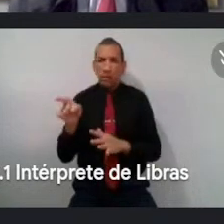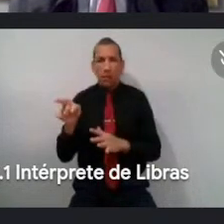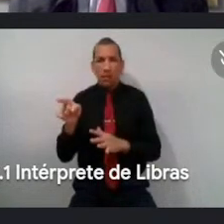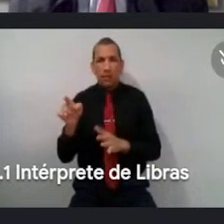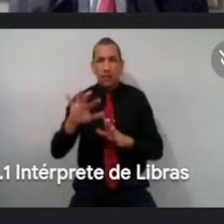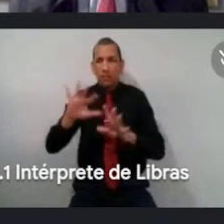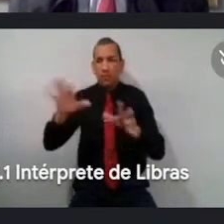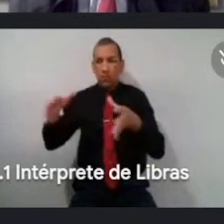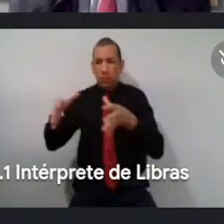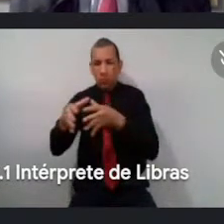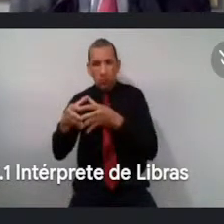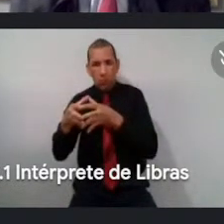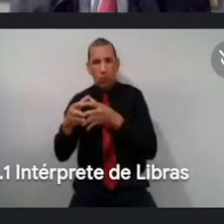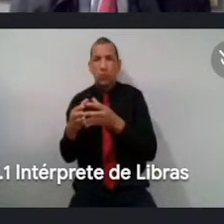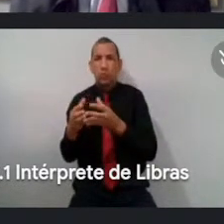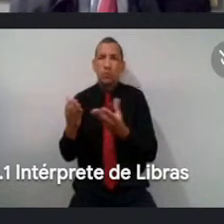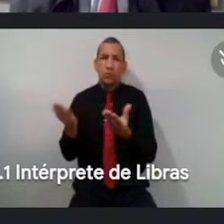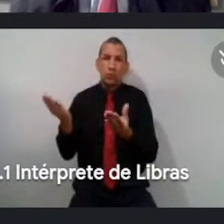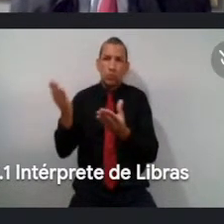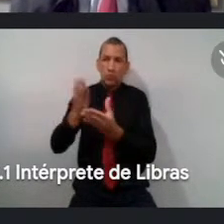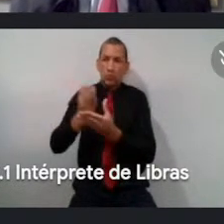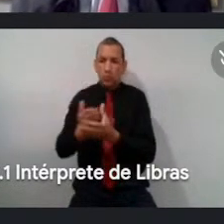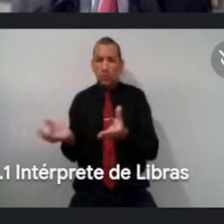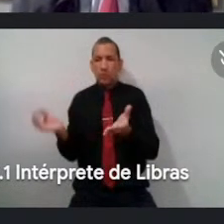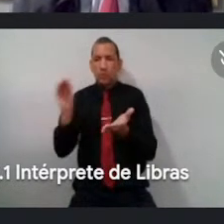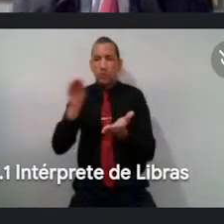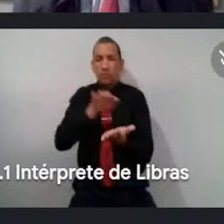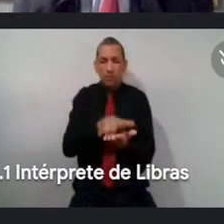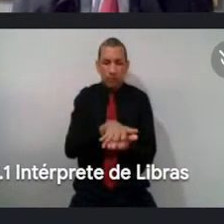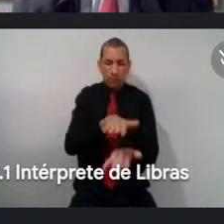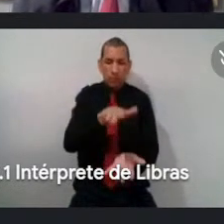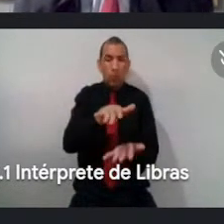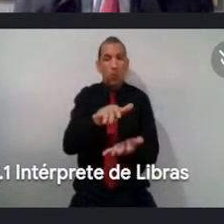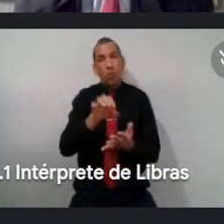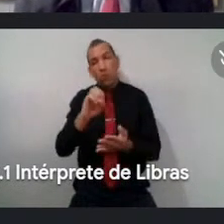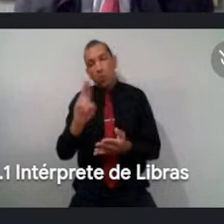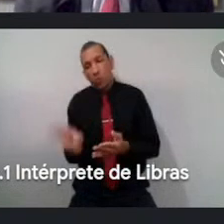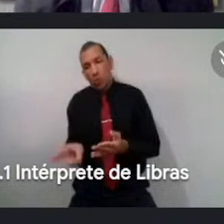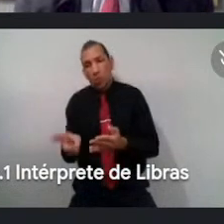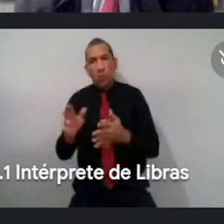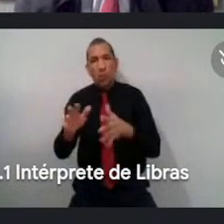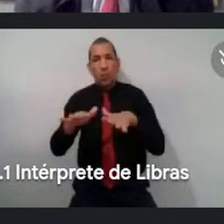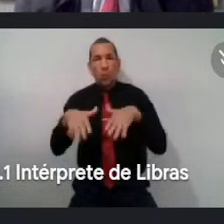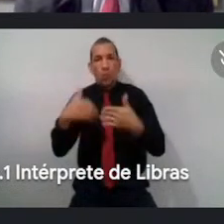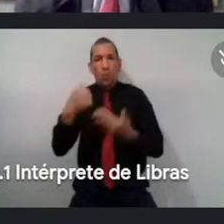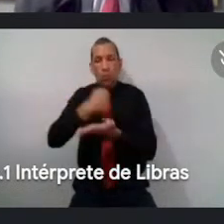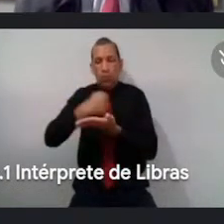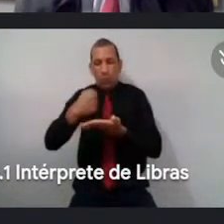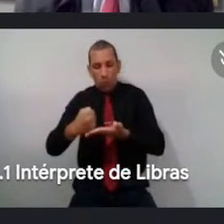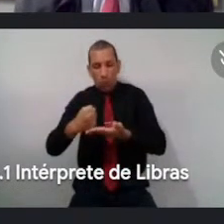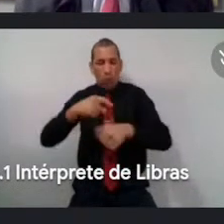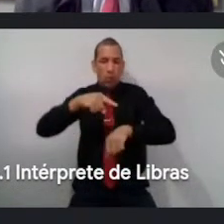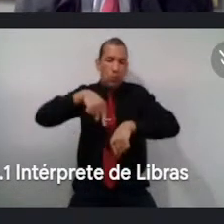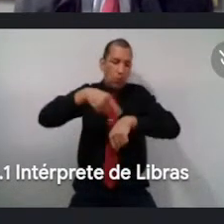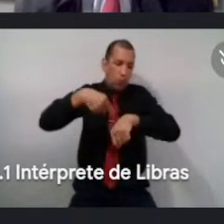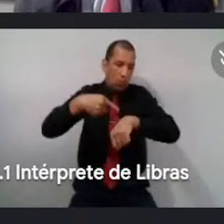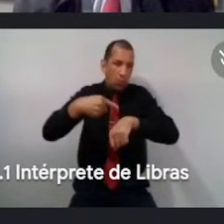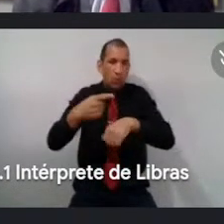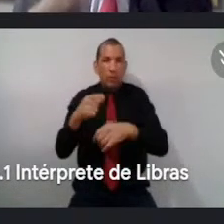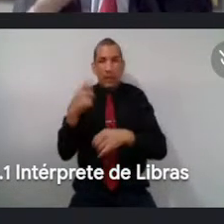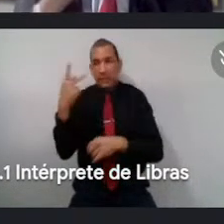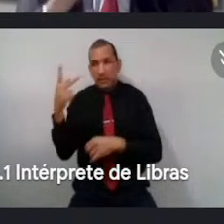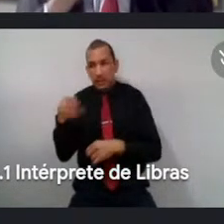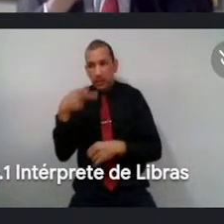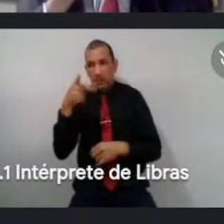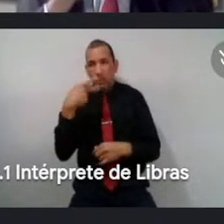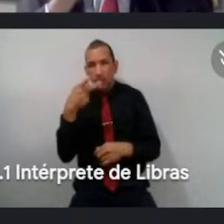fez a juntada do que seria razoável essa p**** correr de qualquer contrato de honorários justificar suas